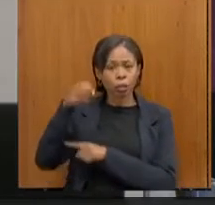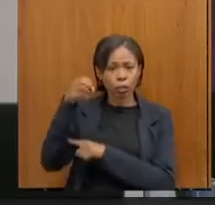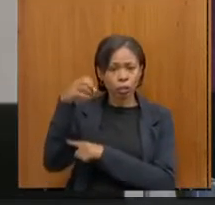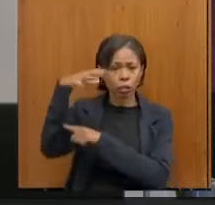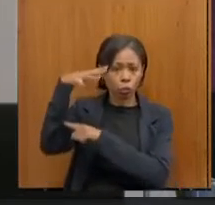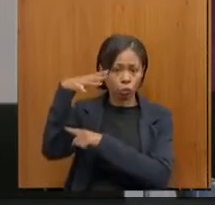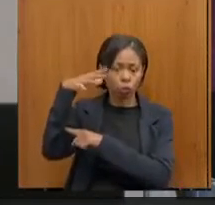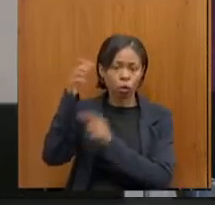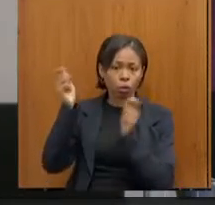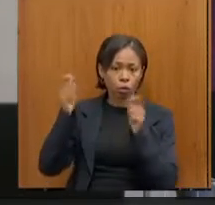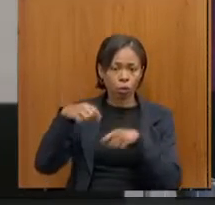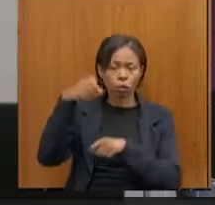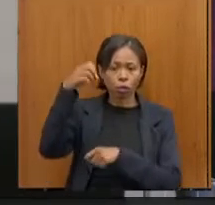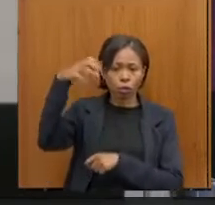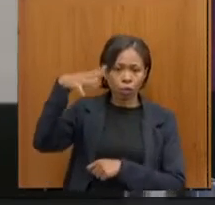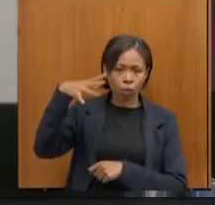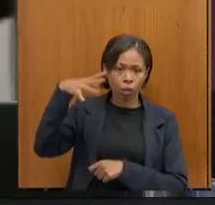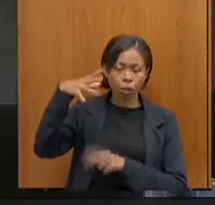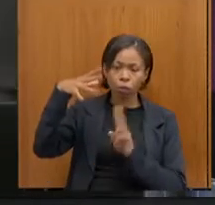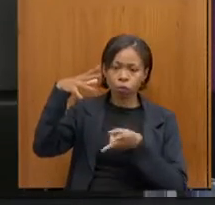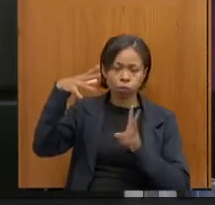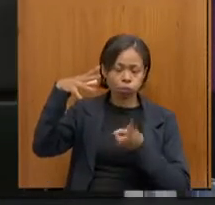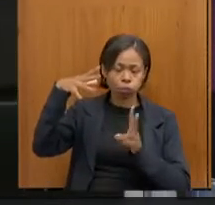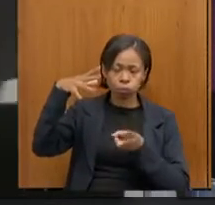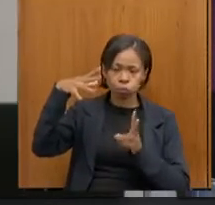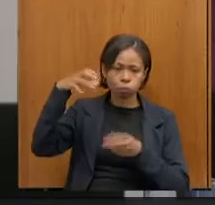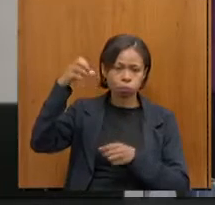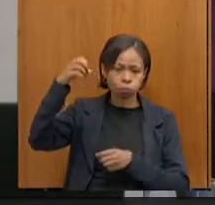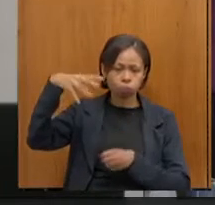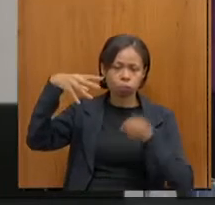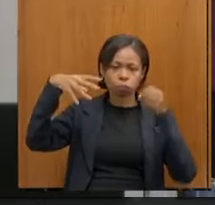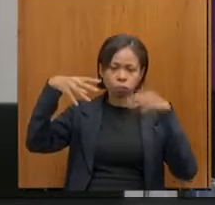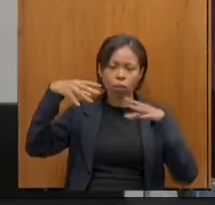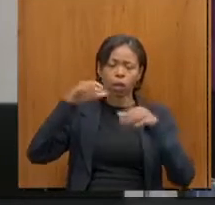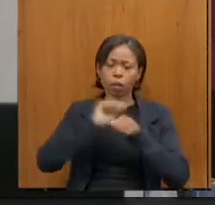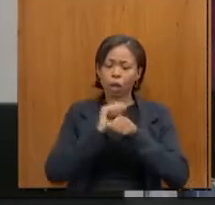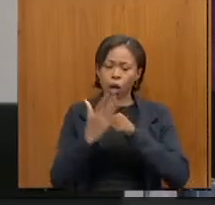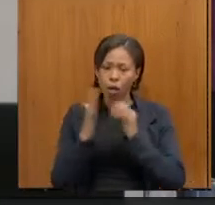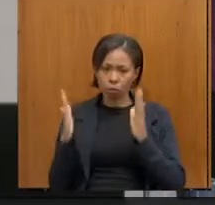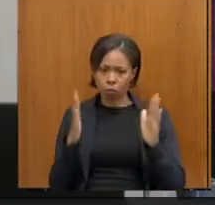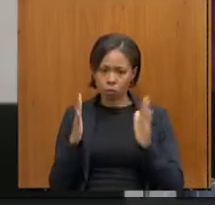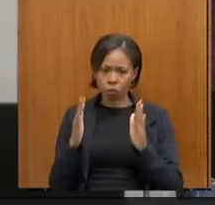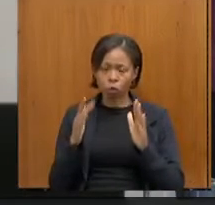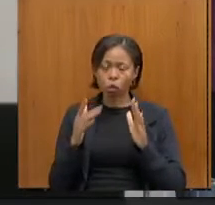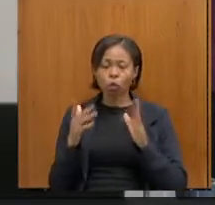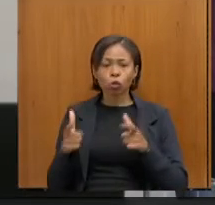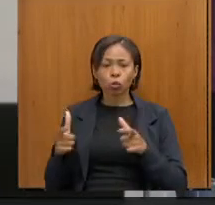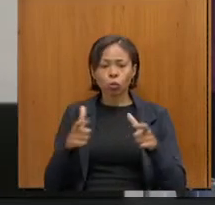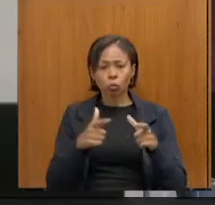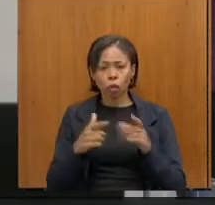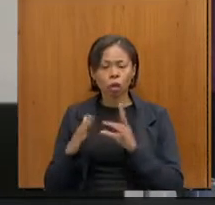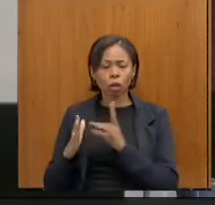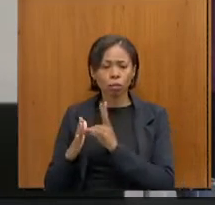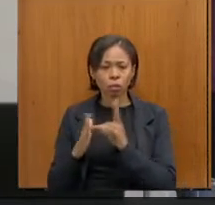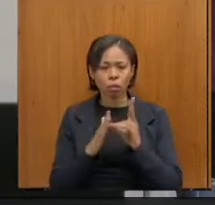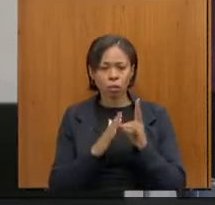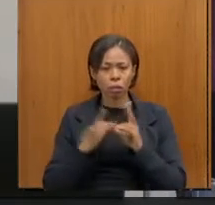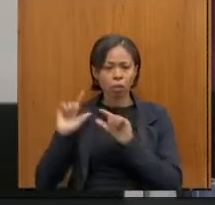fornecimento de energia elétrica em interruptamente enquanto perdurar a planta de Minas comunidades tradicionais território